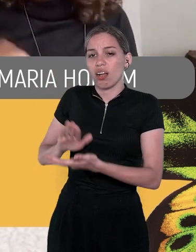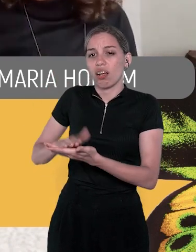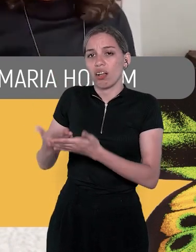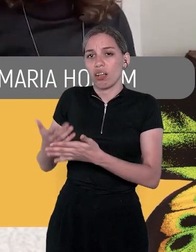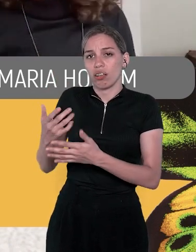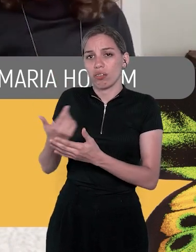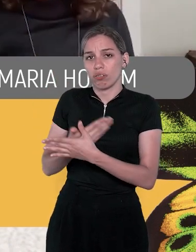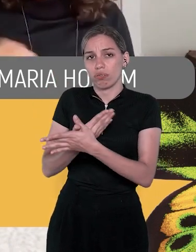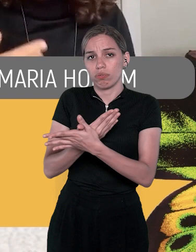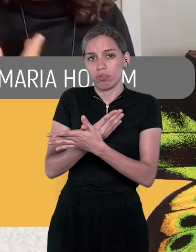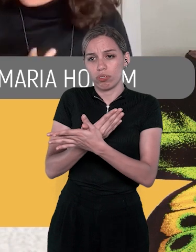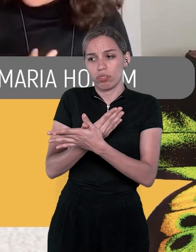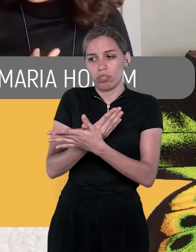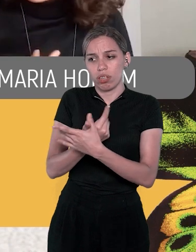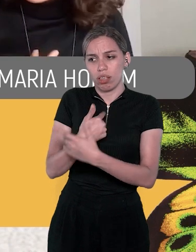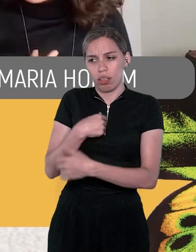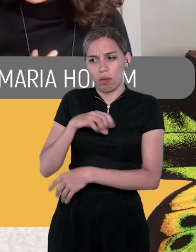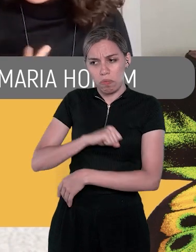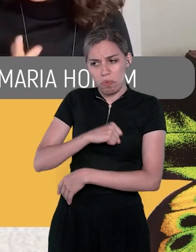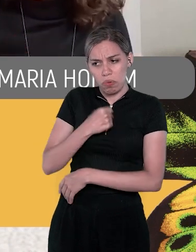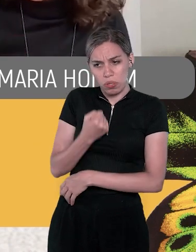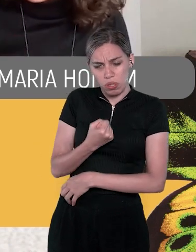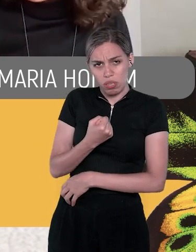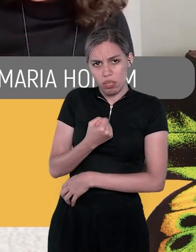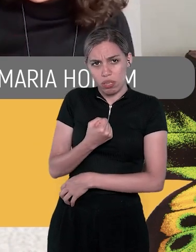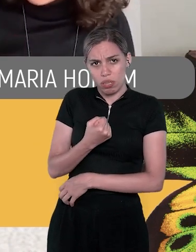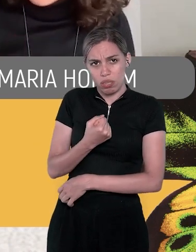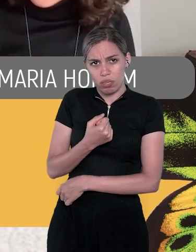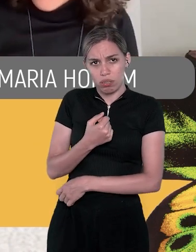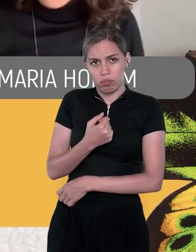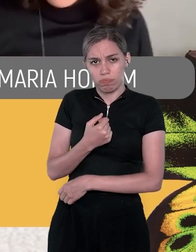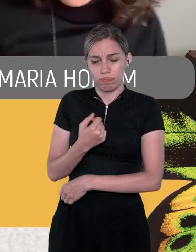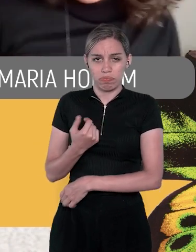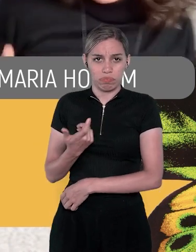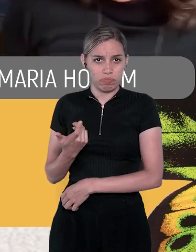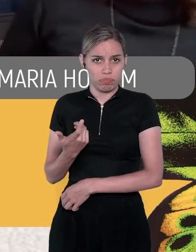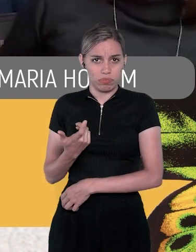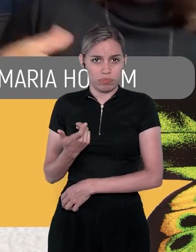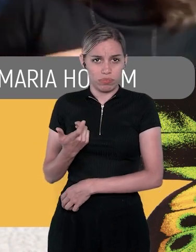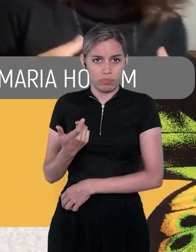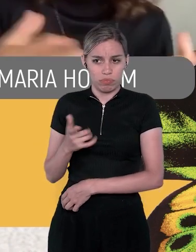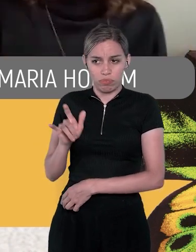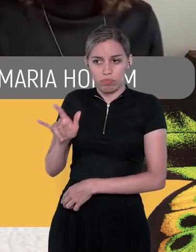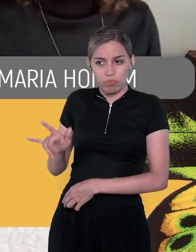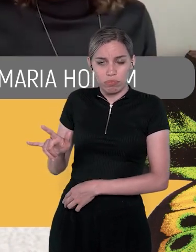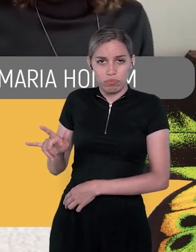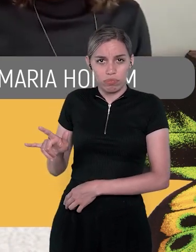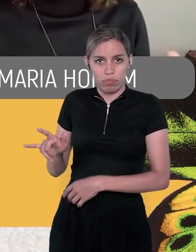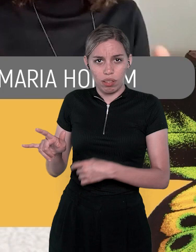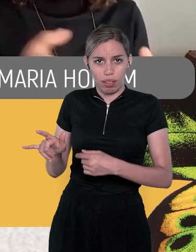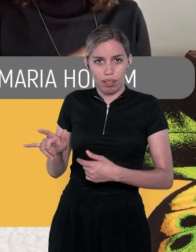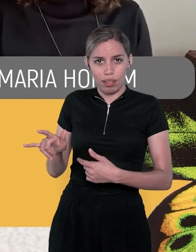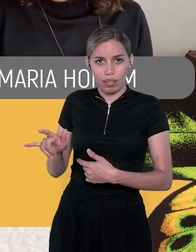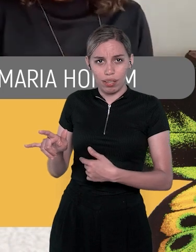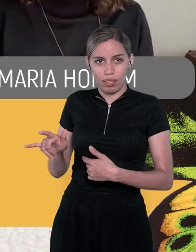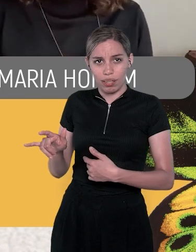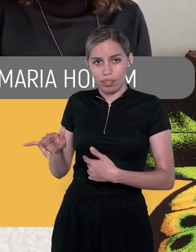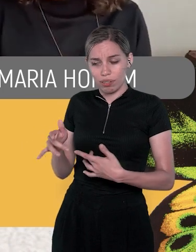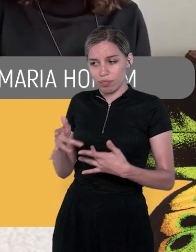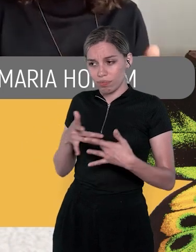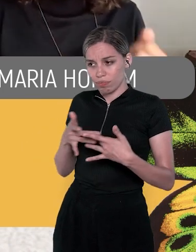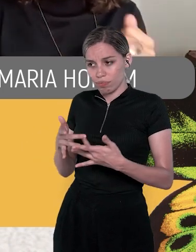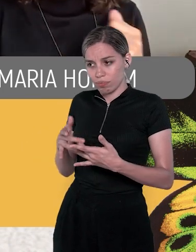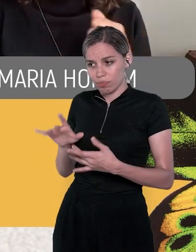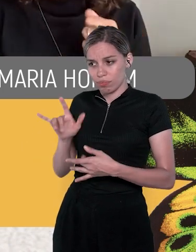intérprete, pelo amor? Eu ousaria dizer, é isso? É um elogio, é um grande elogio do amor que